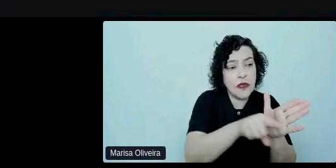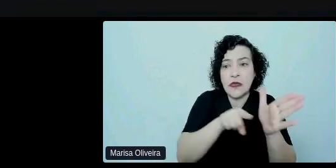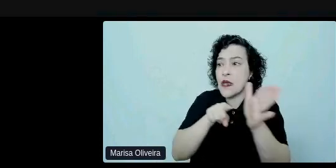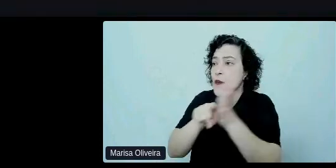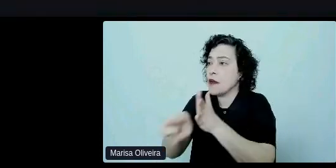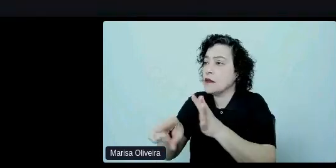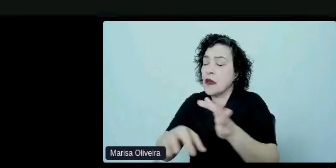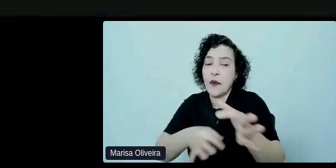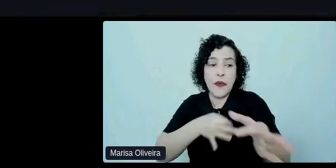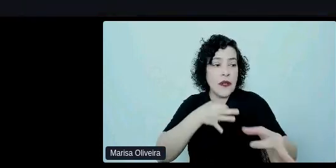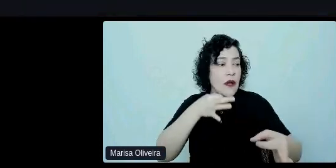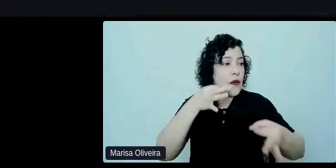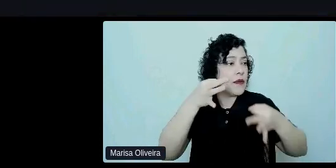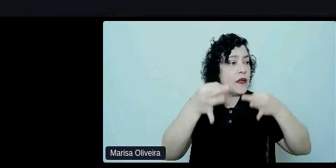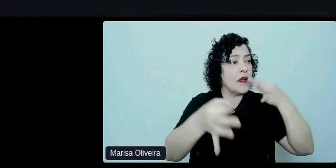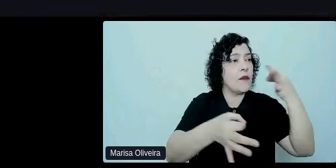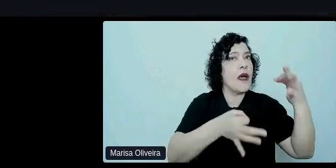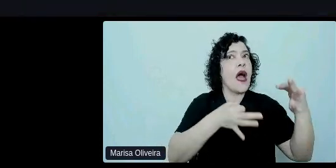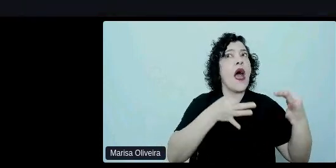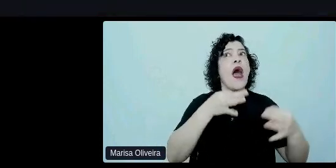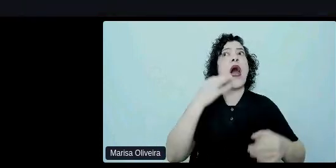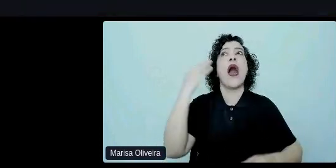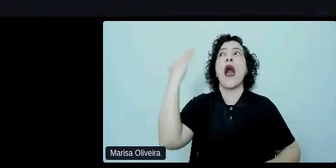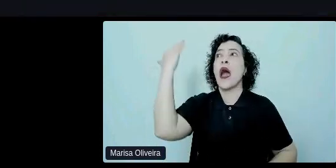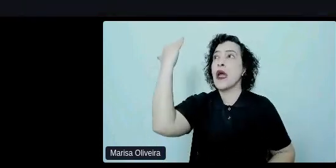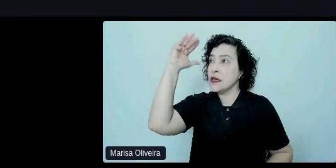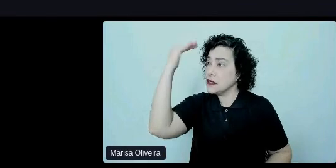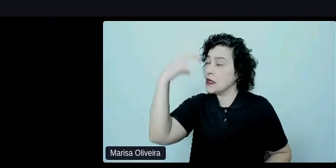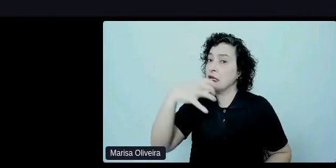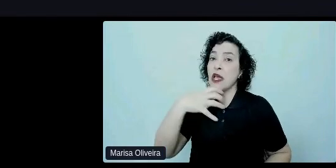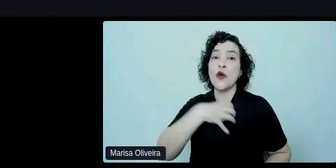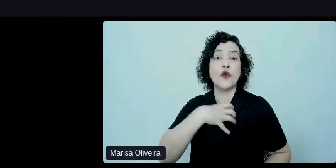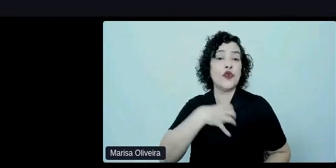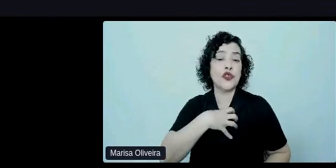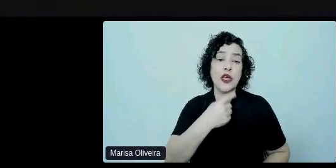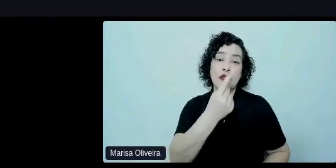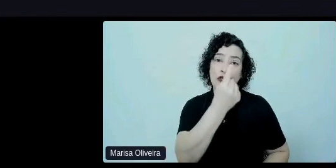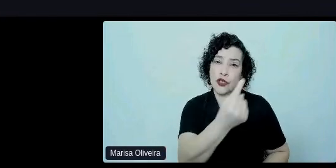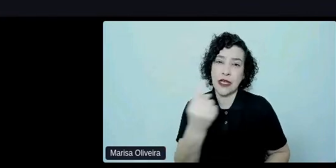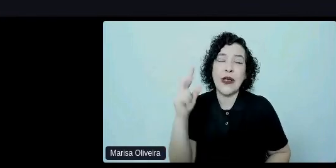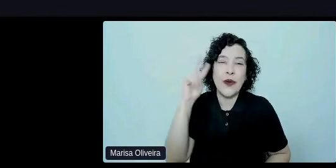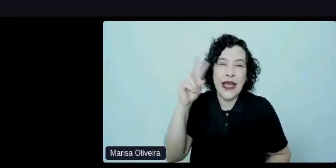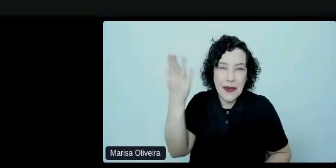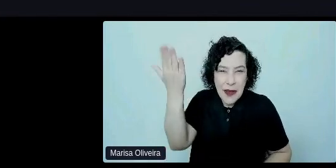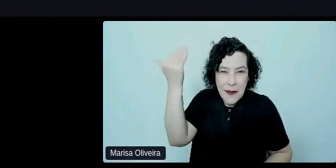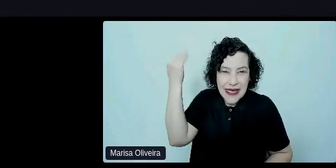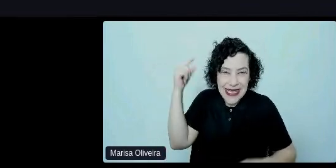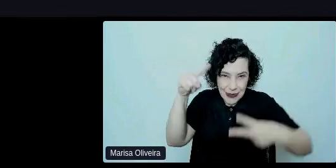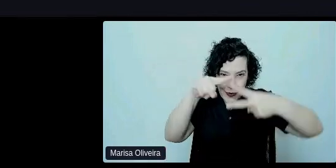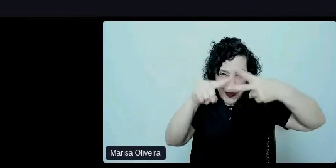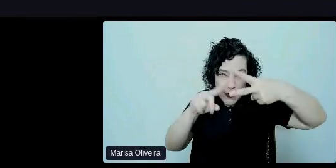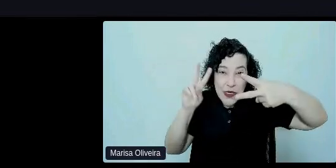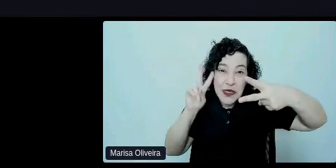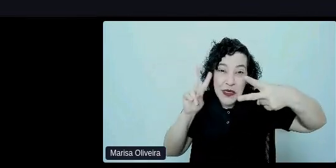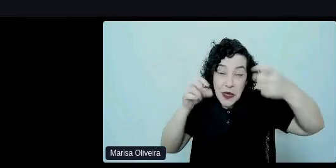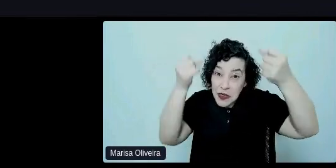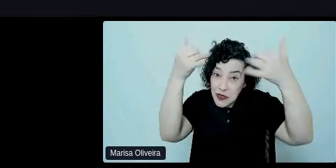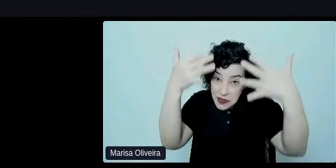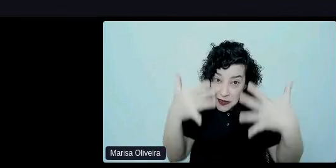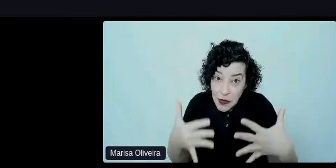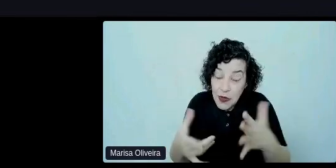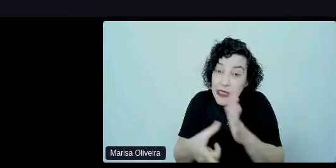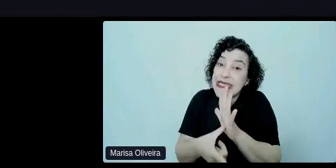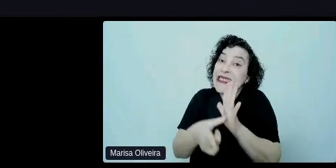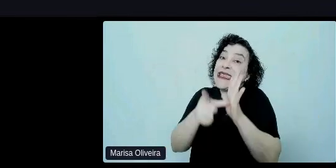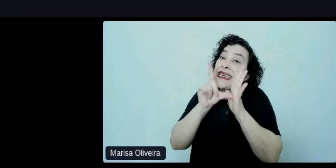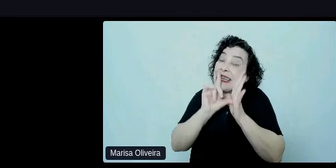lá que eu dei no início, aquelas 2 histórias, não aconteceriam, porque a gente conseguiria